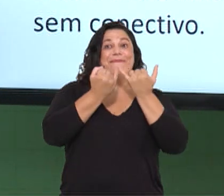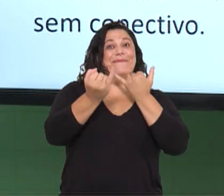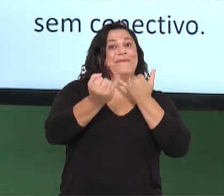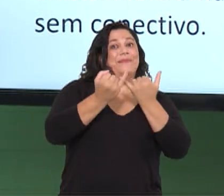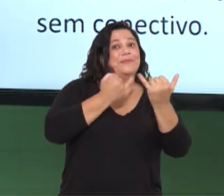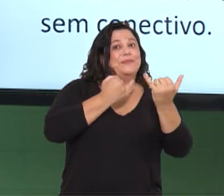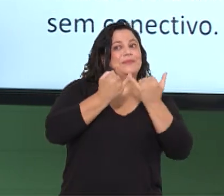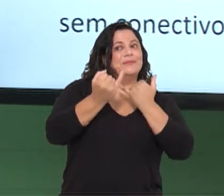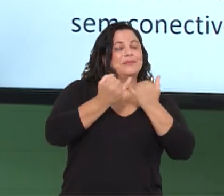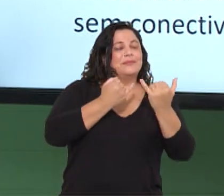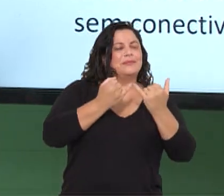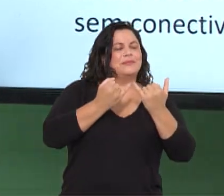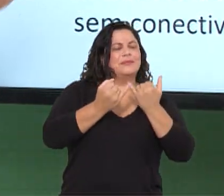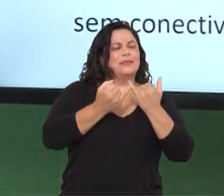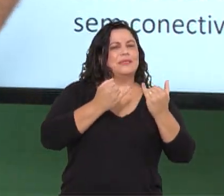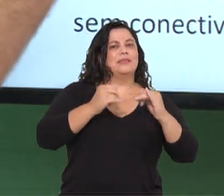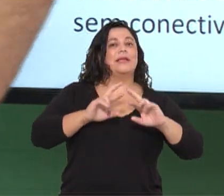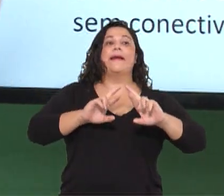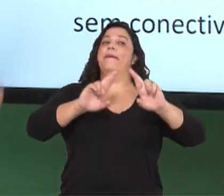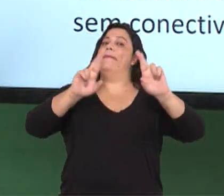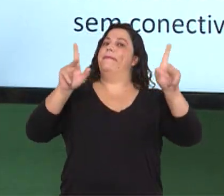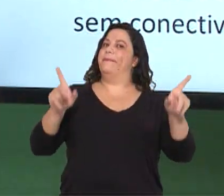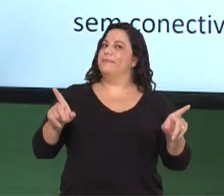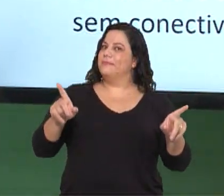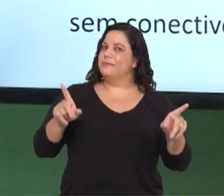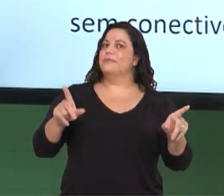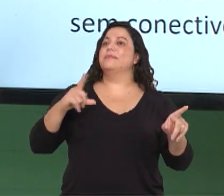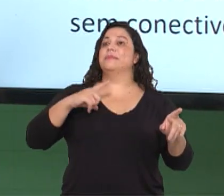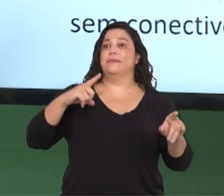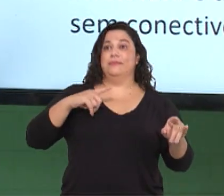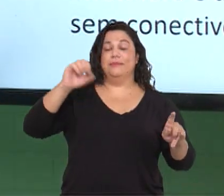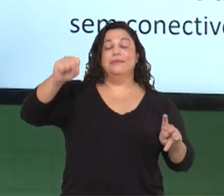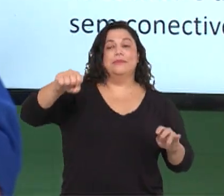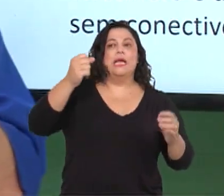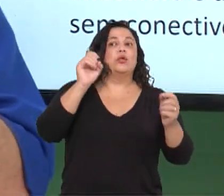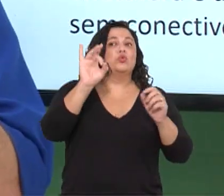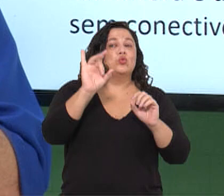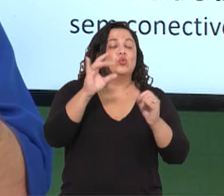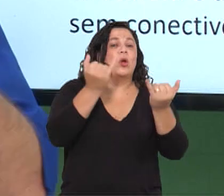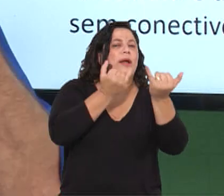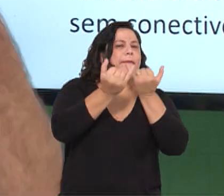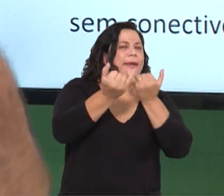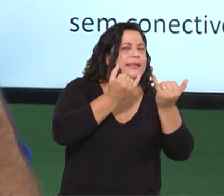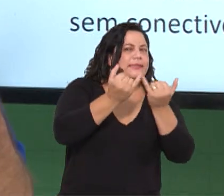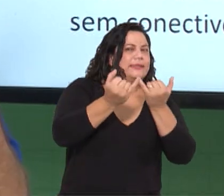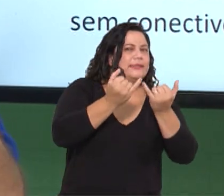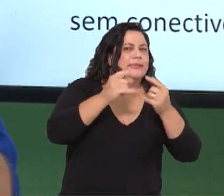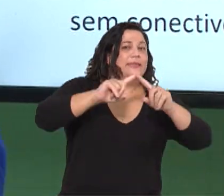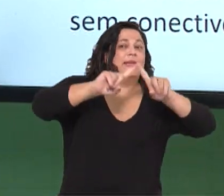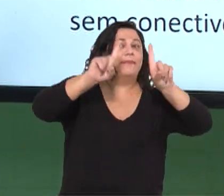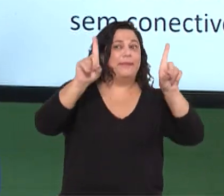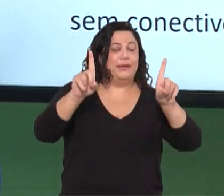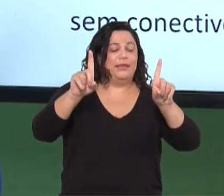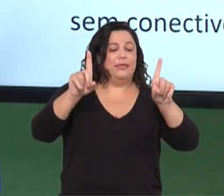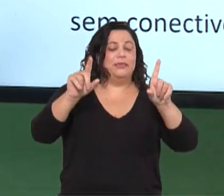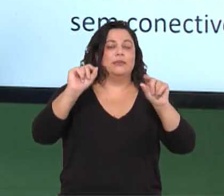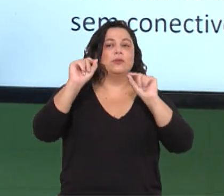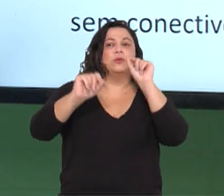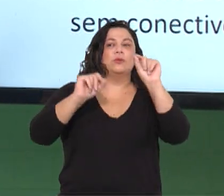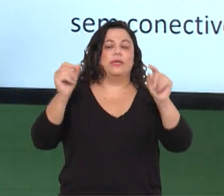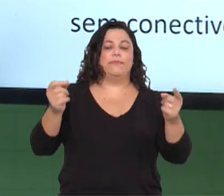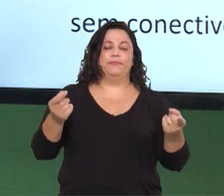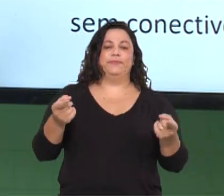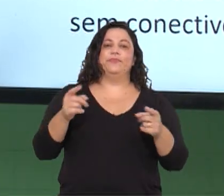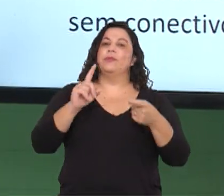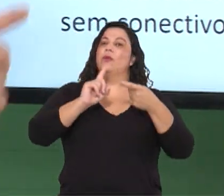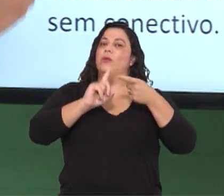parecidas. Qual é a diferença? Antítese eu tenho palavras opostas, são